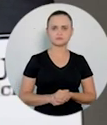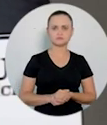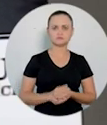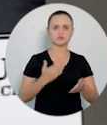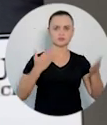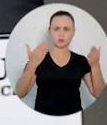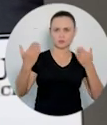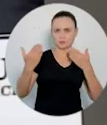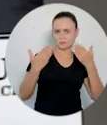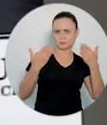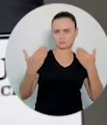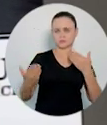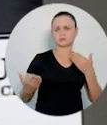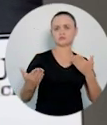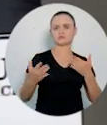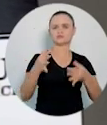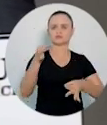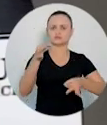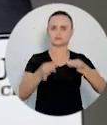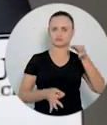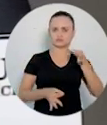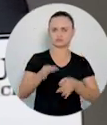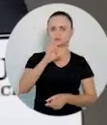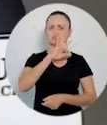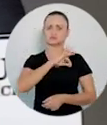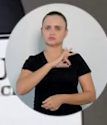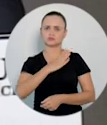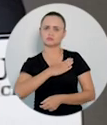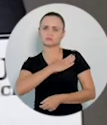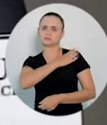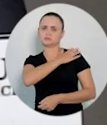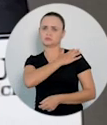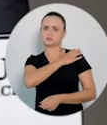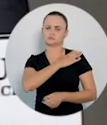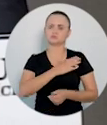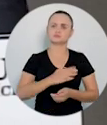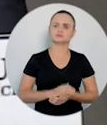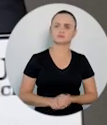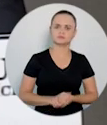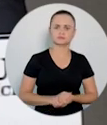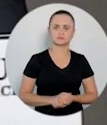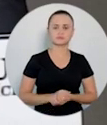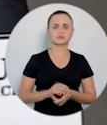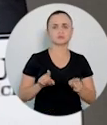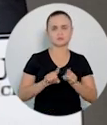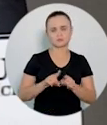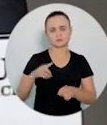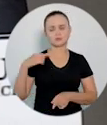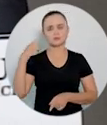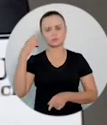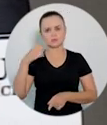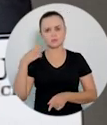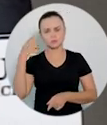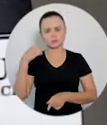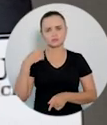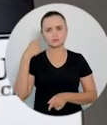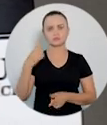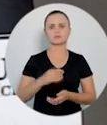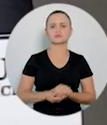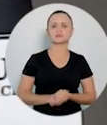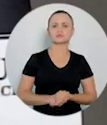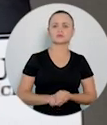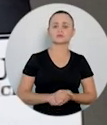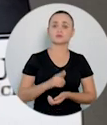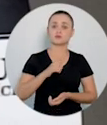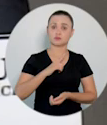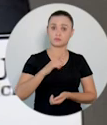autoridade hierárquica em relação à autoridade policial, autoridade judiciária, autoridade do Ministério Público e autoridade